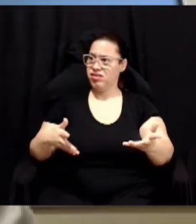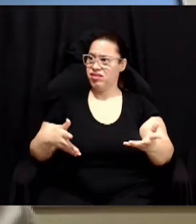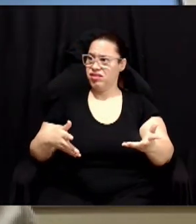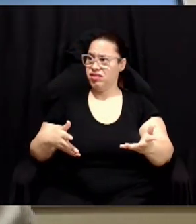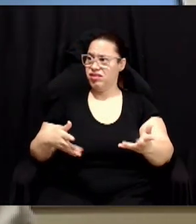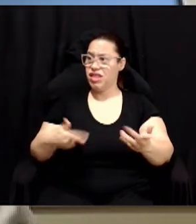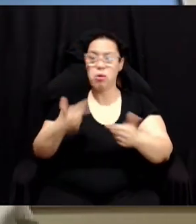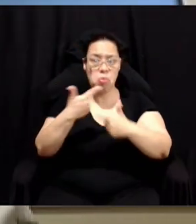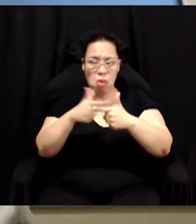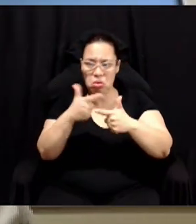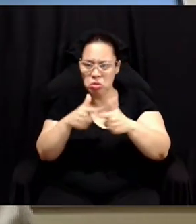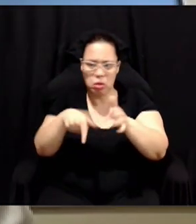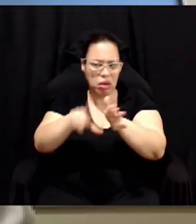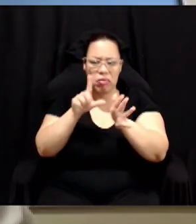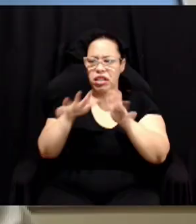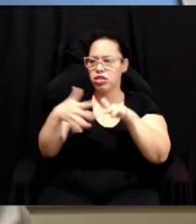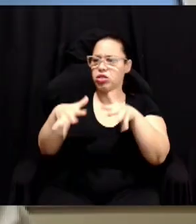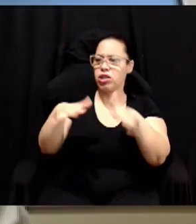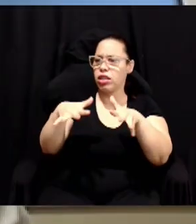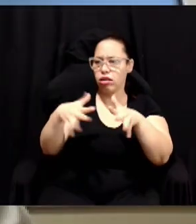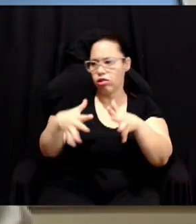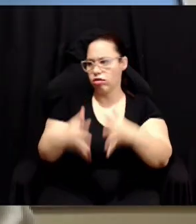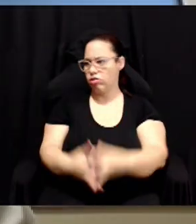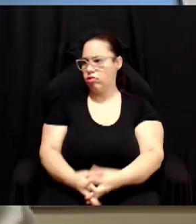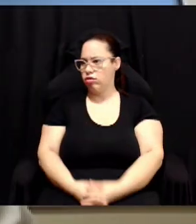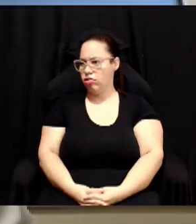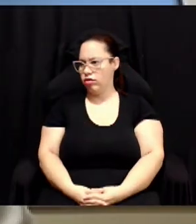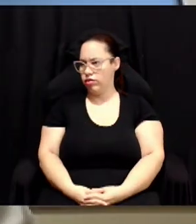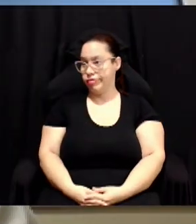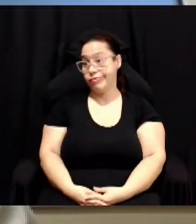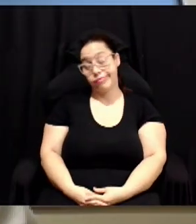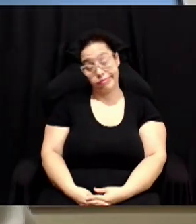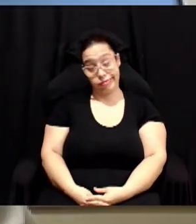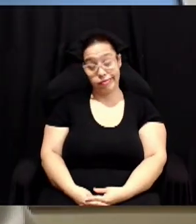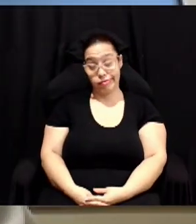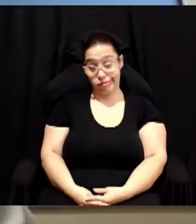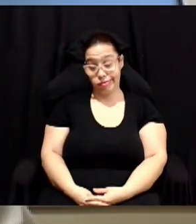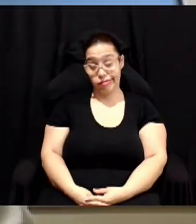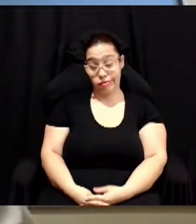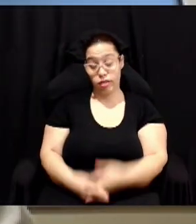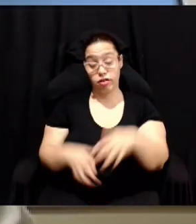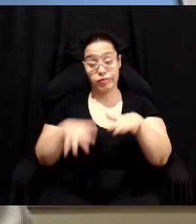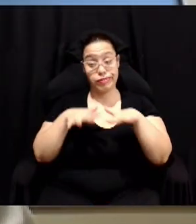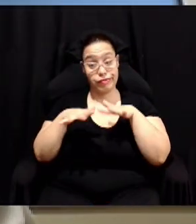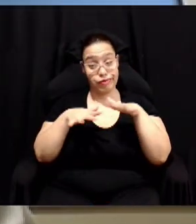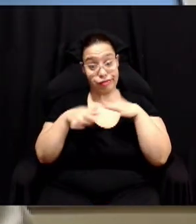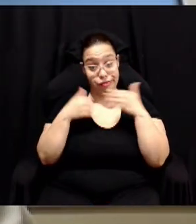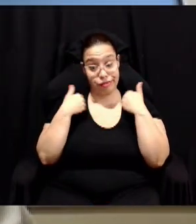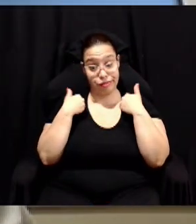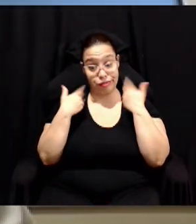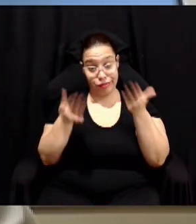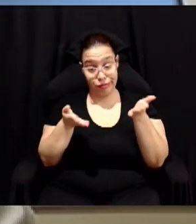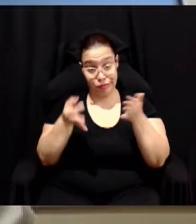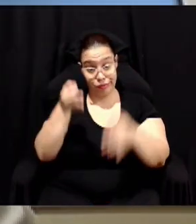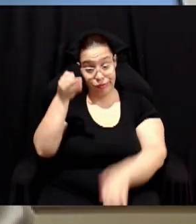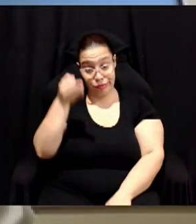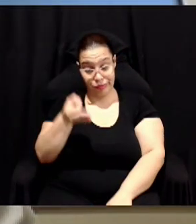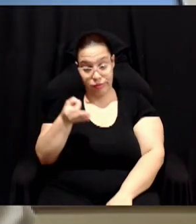causas de- desses sintomas. Então, neste momento, é que seria o ideal de